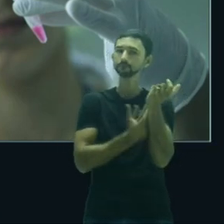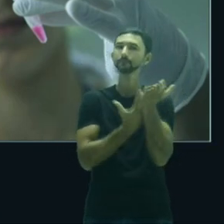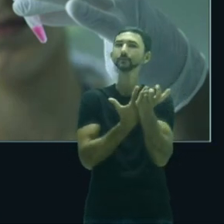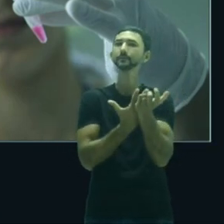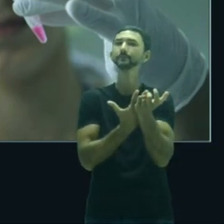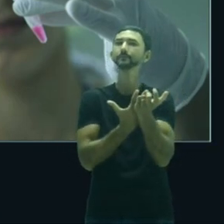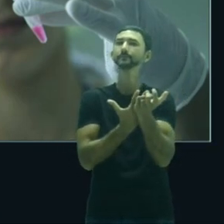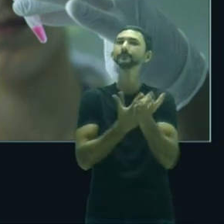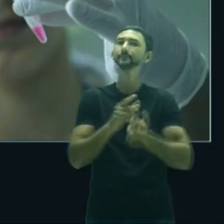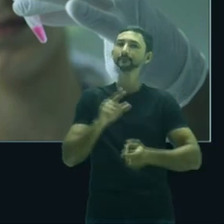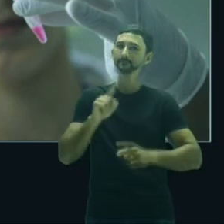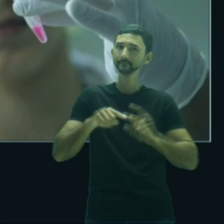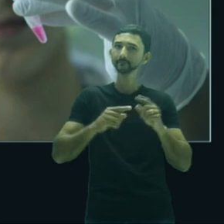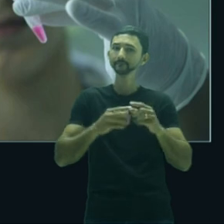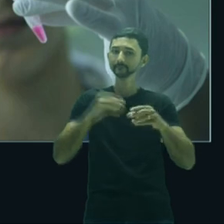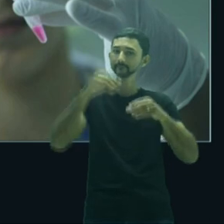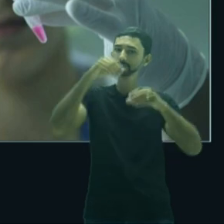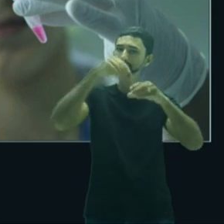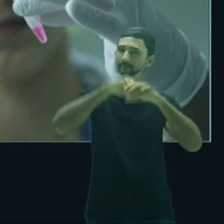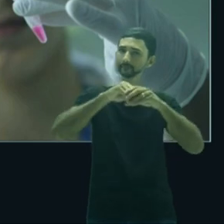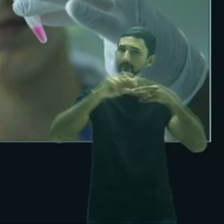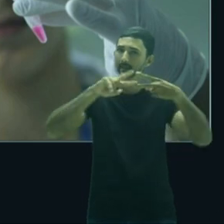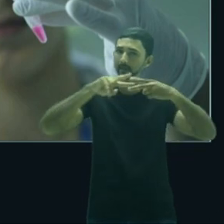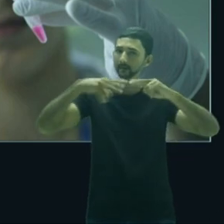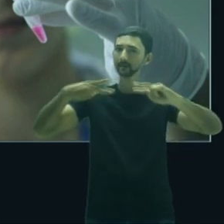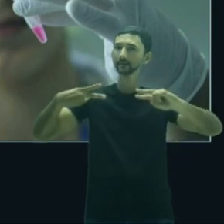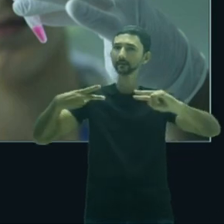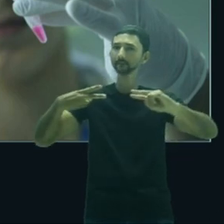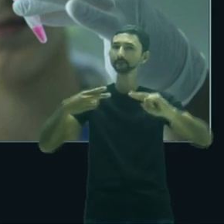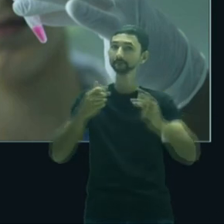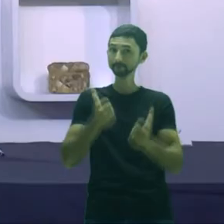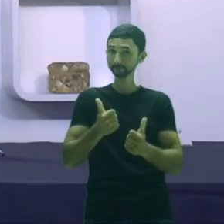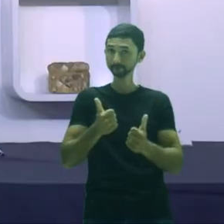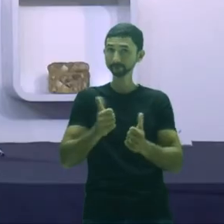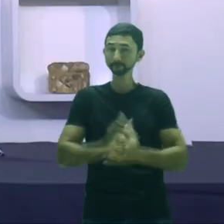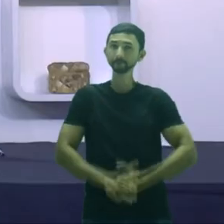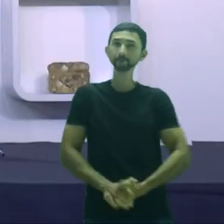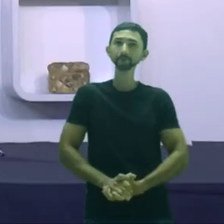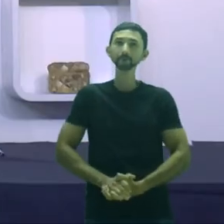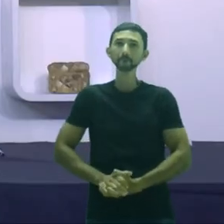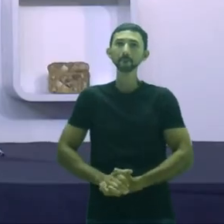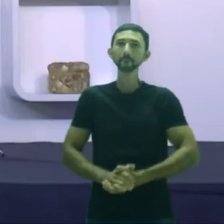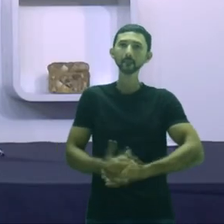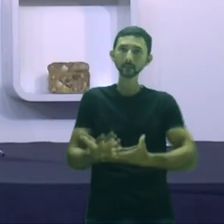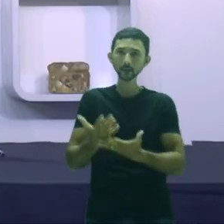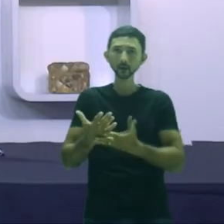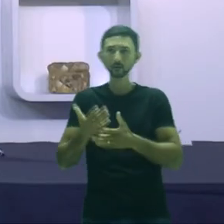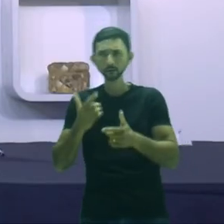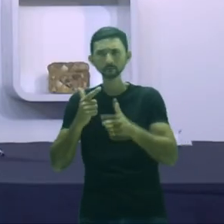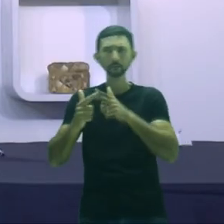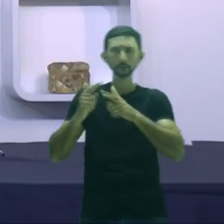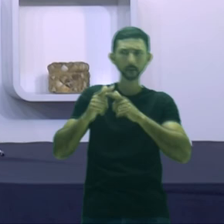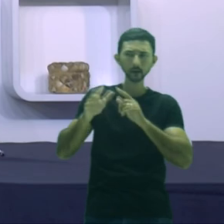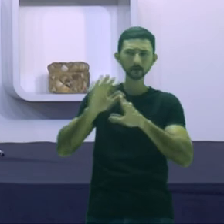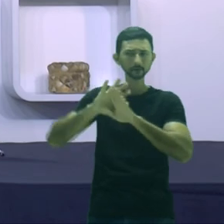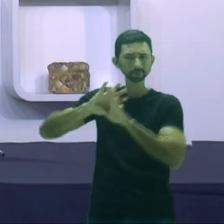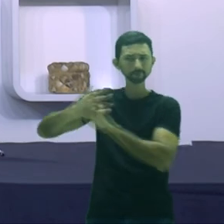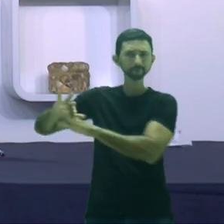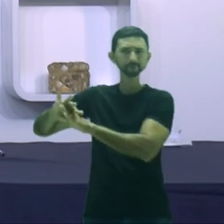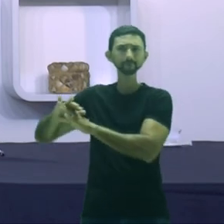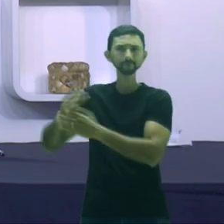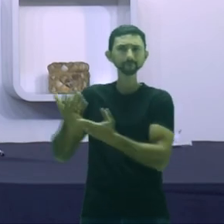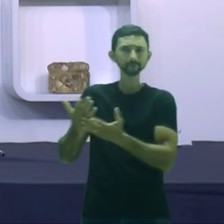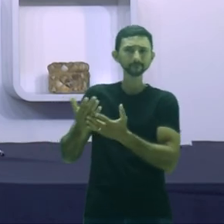gene, tá, que está na molécula de DNA. Beleza? Tranquilo. Então a gente vai tirar, quebrar alguns